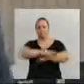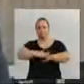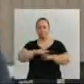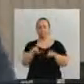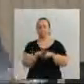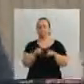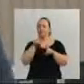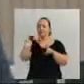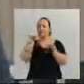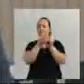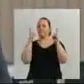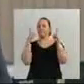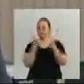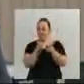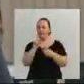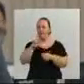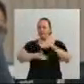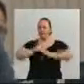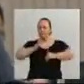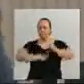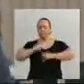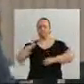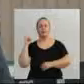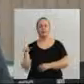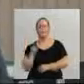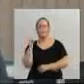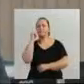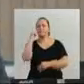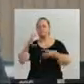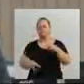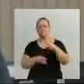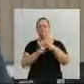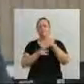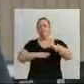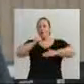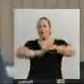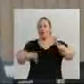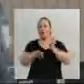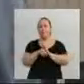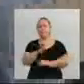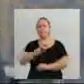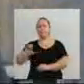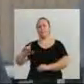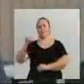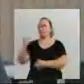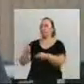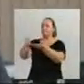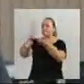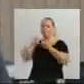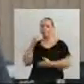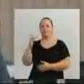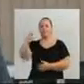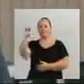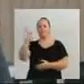na região da Grande Velha, são obras importantes que estão se somando às obras do município de Blumenau com o apoio do governo federal. E o empenho do nosso